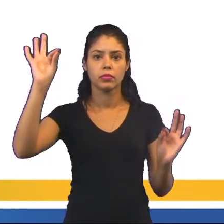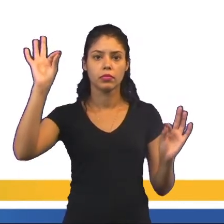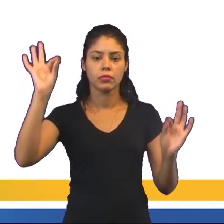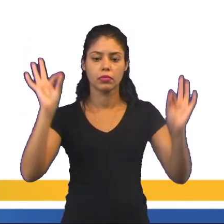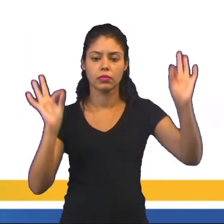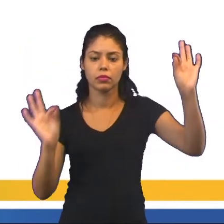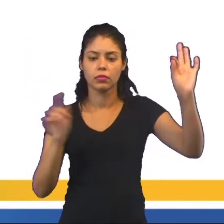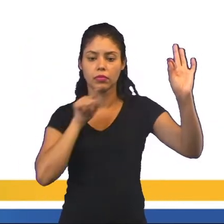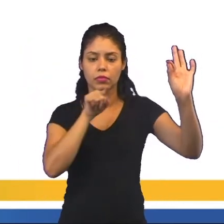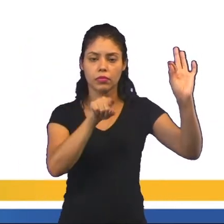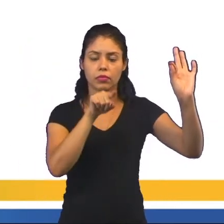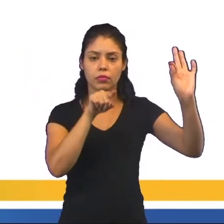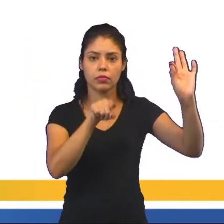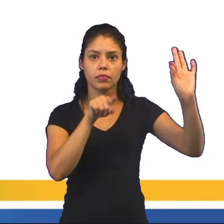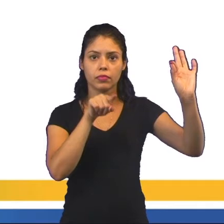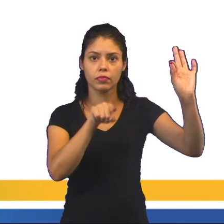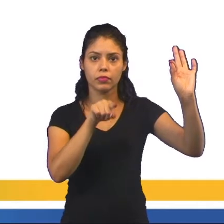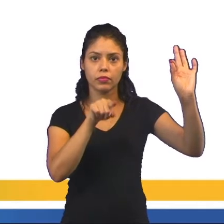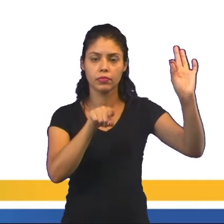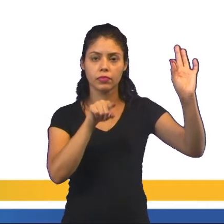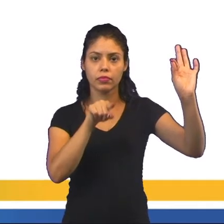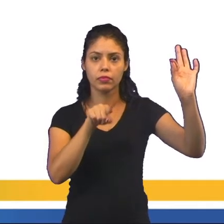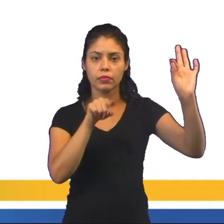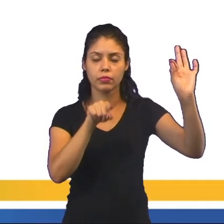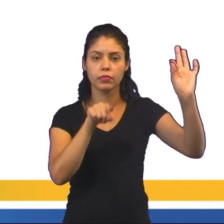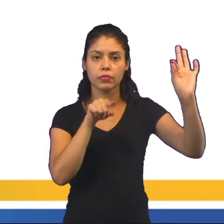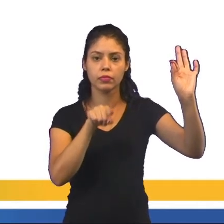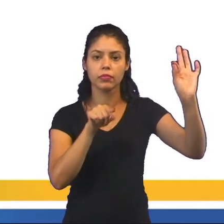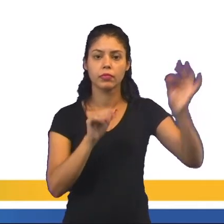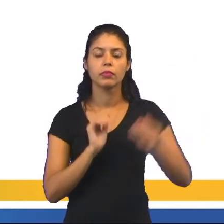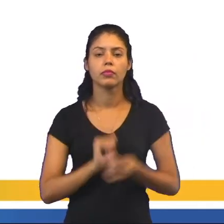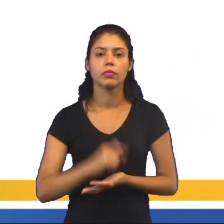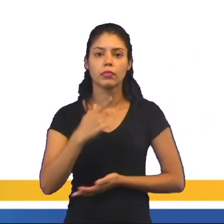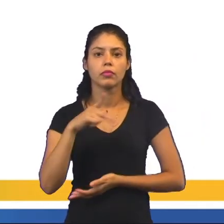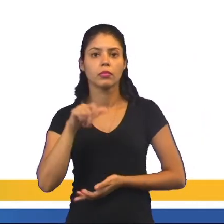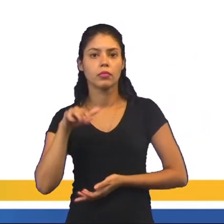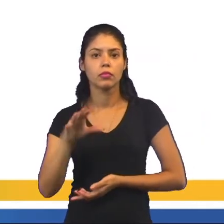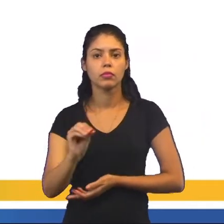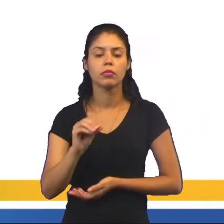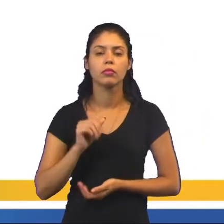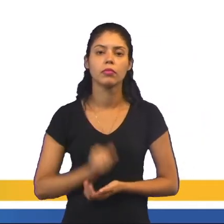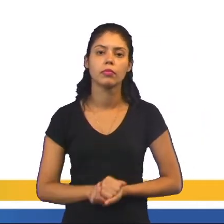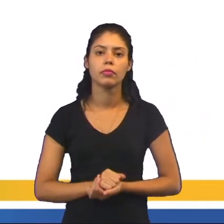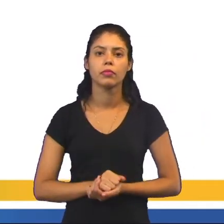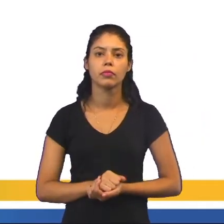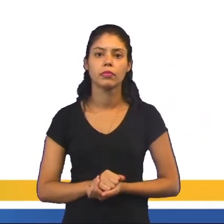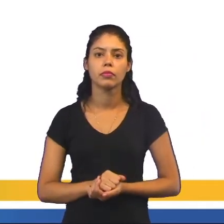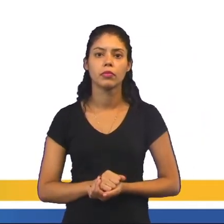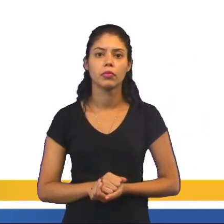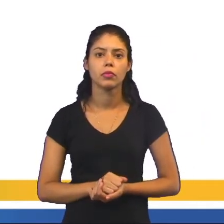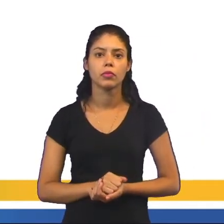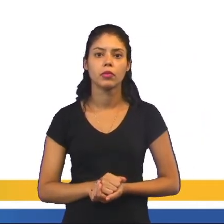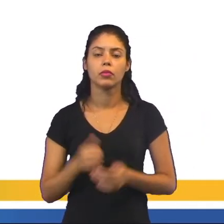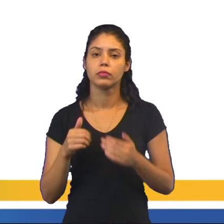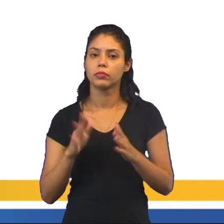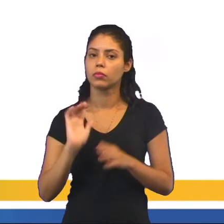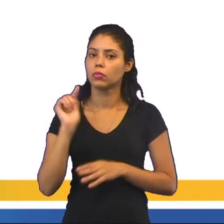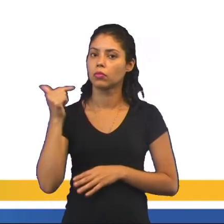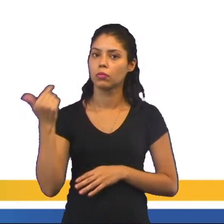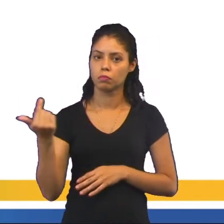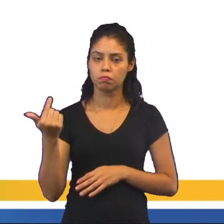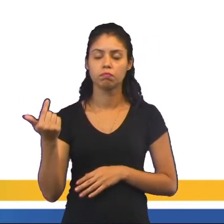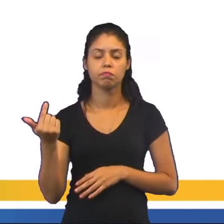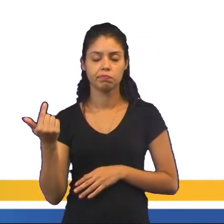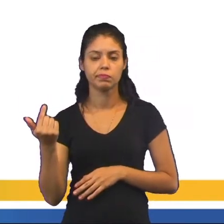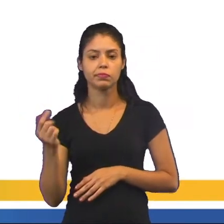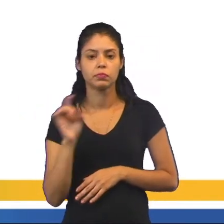aquele encontro, tá? Pode ser um plano cartesiano, também pode não ser, pode abrir em outro